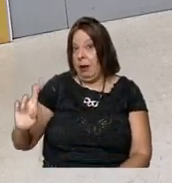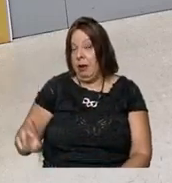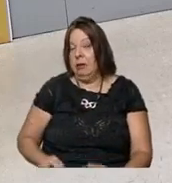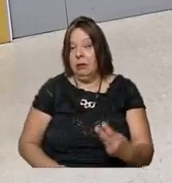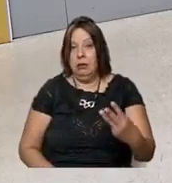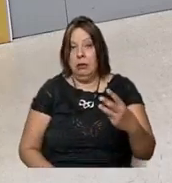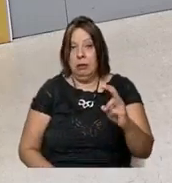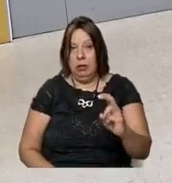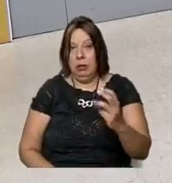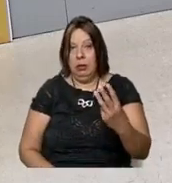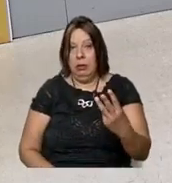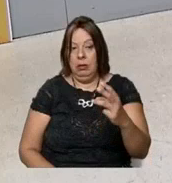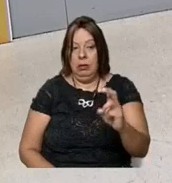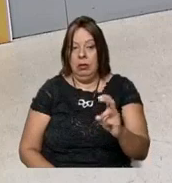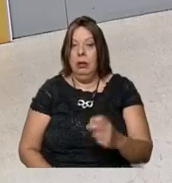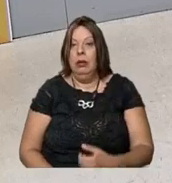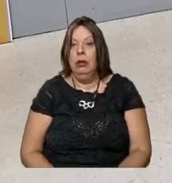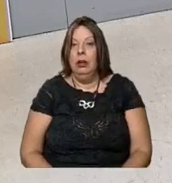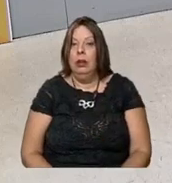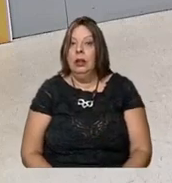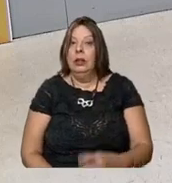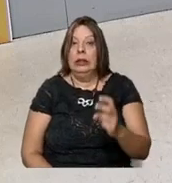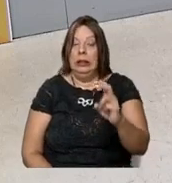35. Vem bolinha.